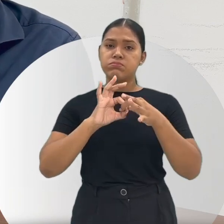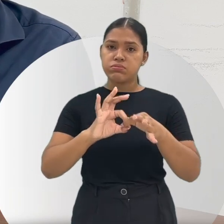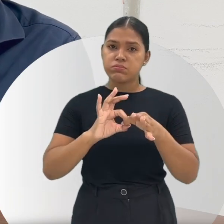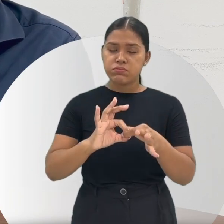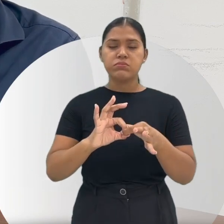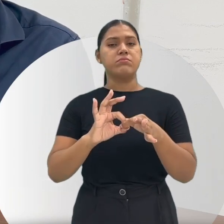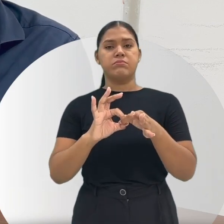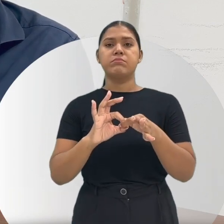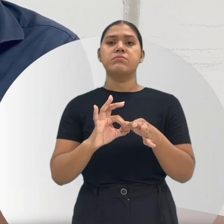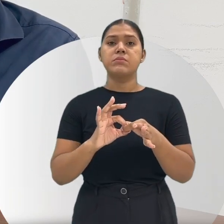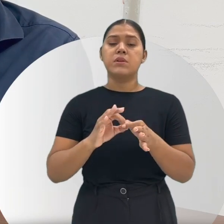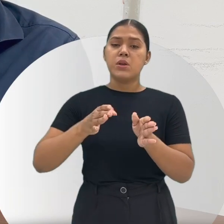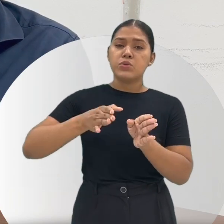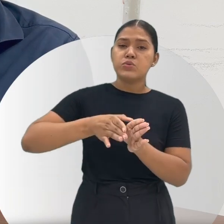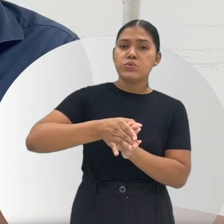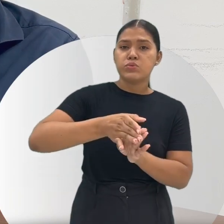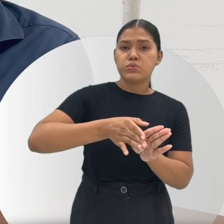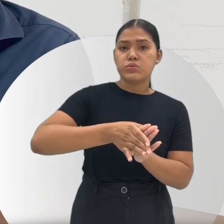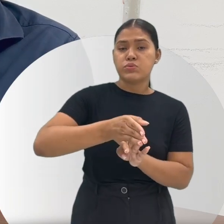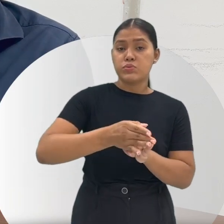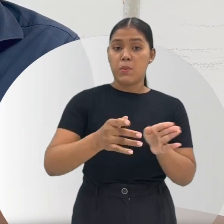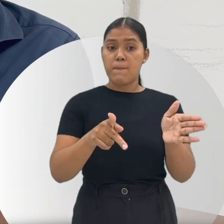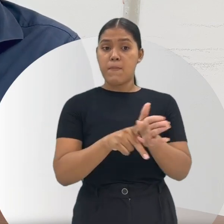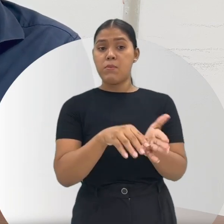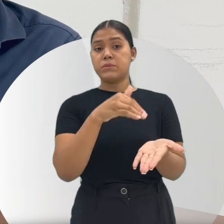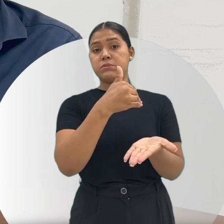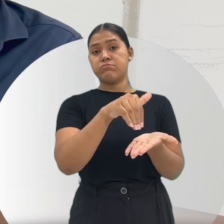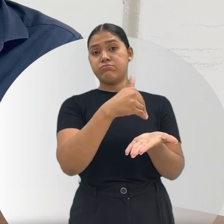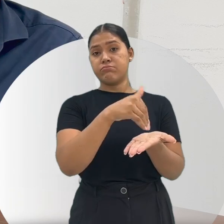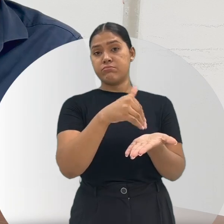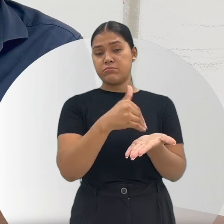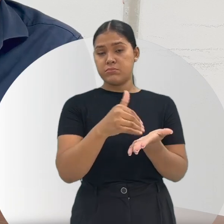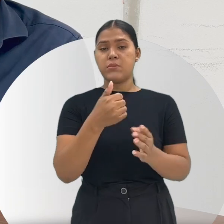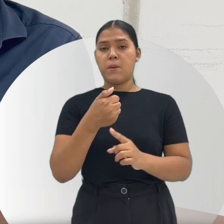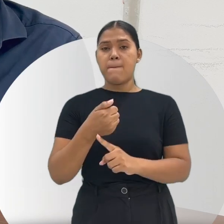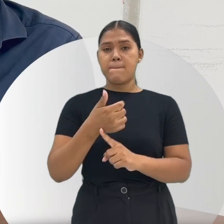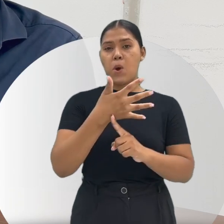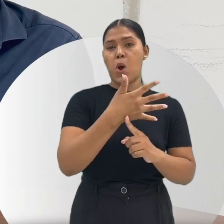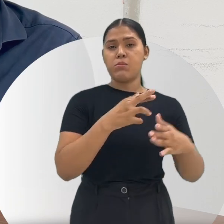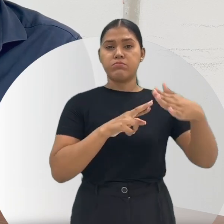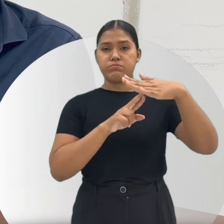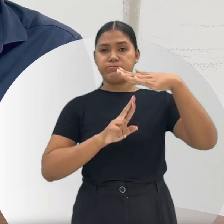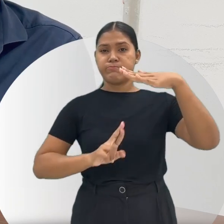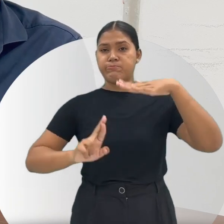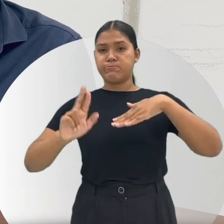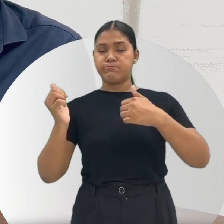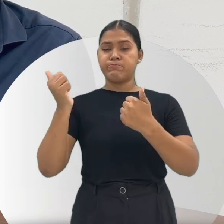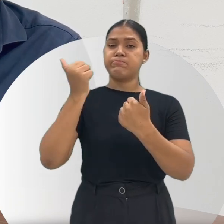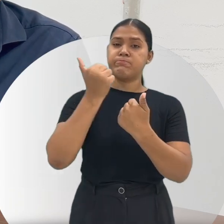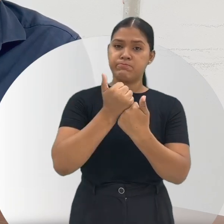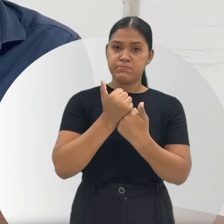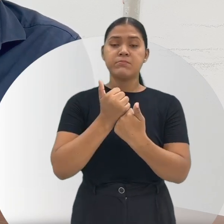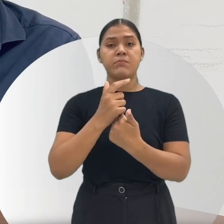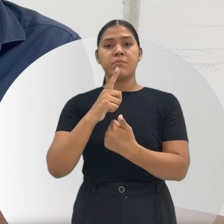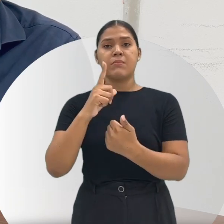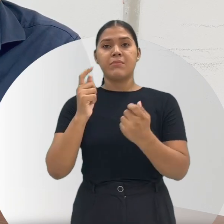pelo assessoramento que a Proem deve dispor, para que os nossos alunos tenham as condições elementares para ter isso